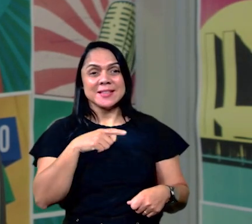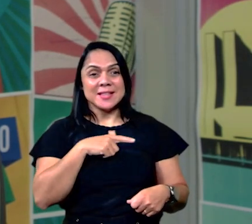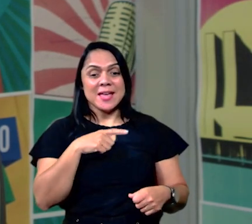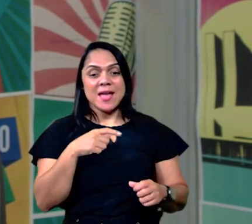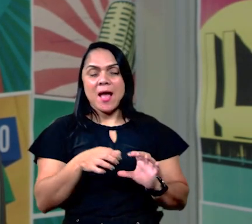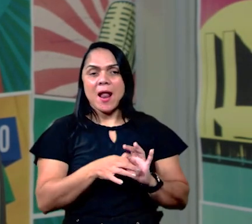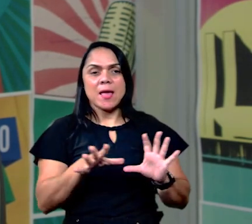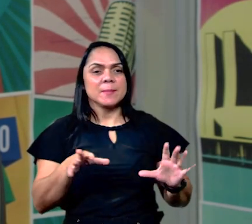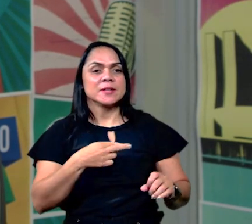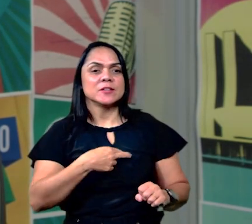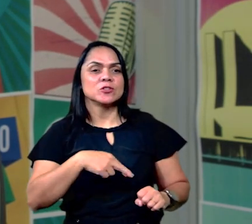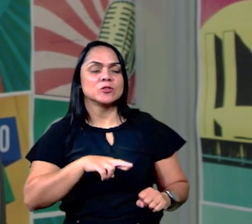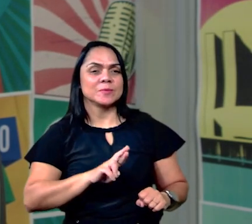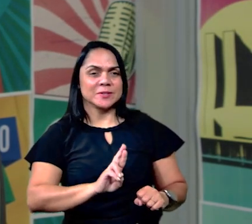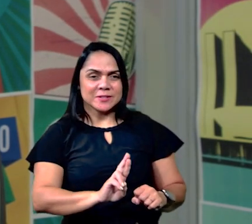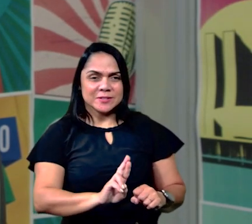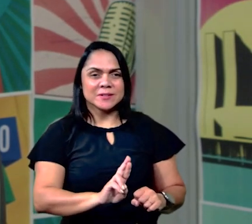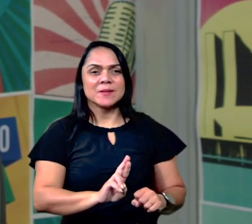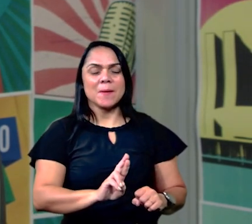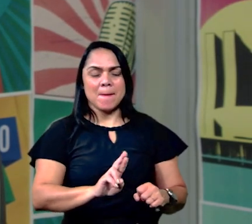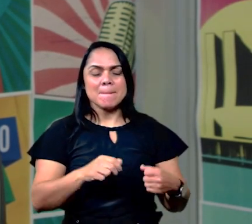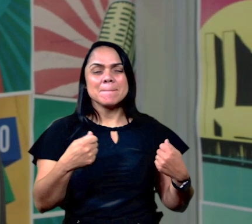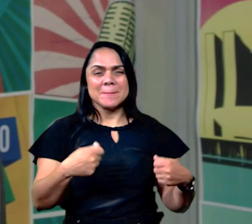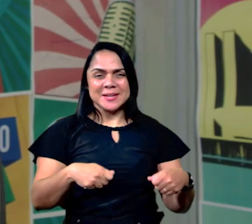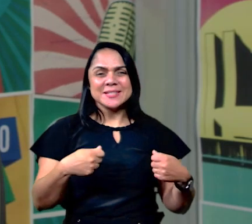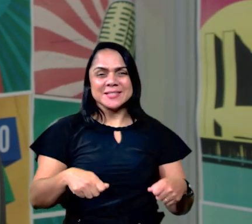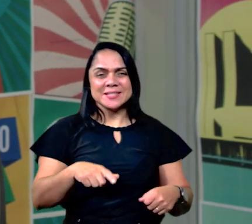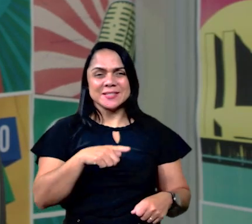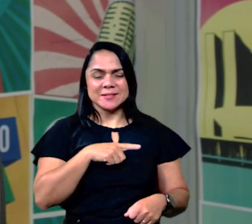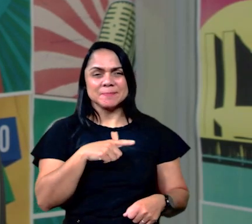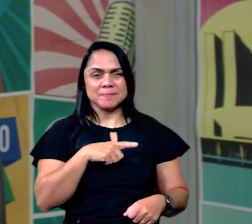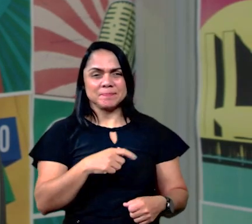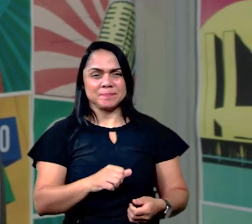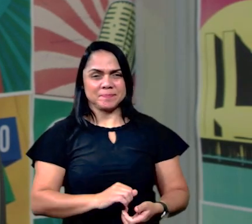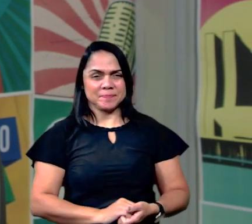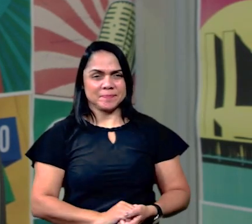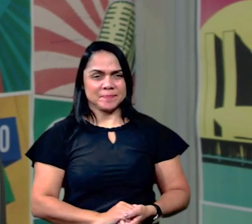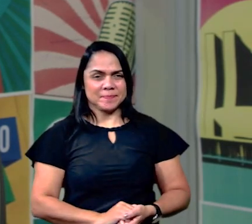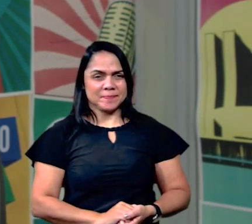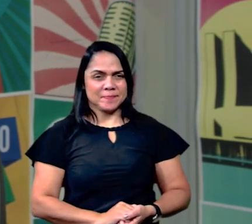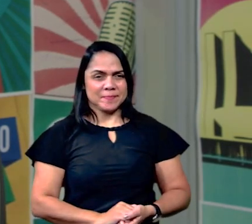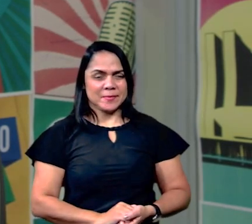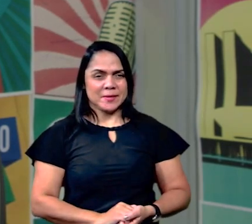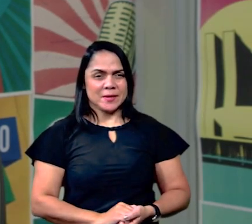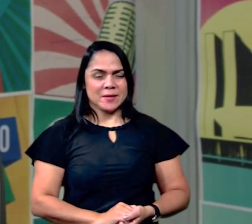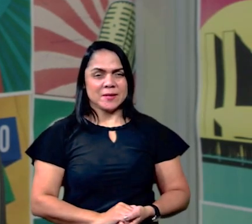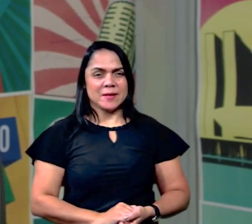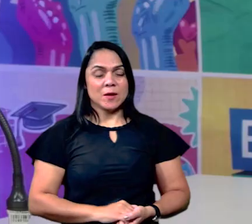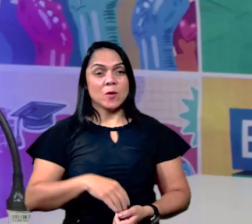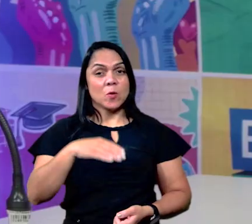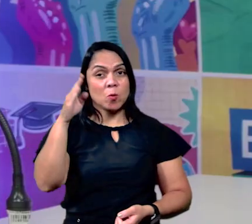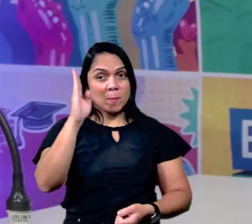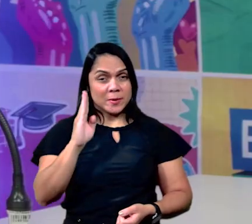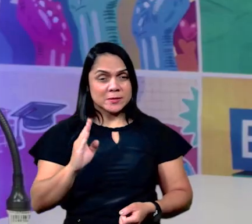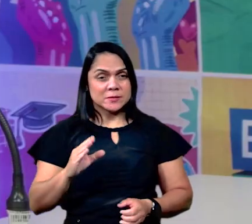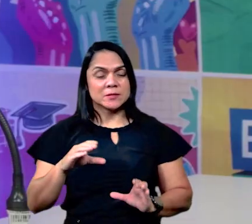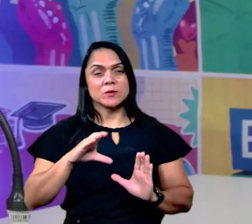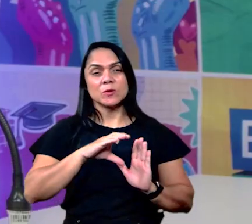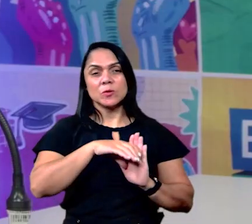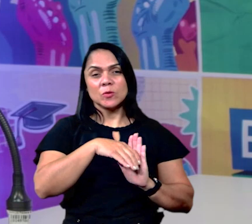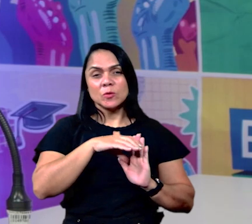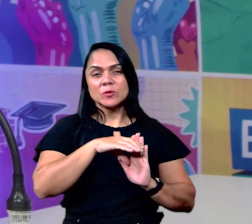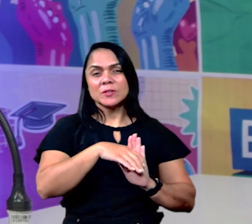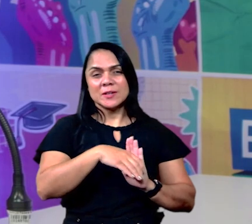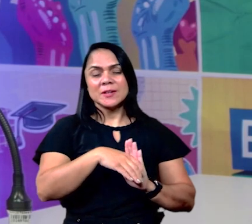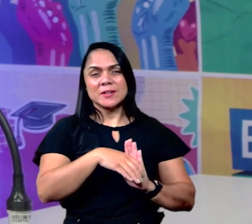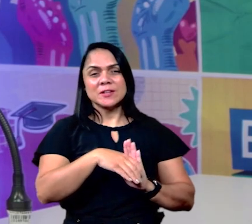liberdade religiosa. Sem laicidade não há liberdade religiosa. Sim. E você citou o Brasil, né, o contexto, a gente sabe que